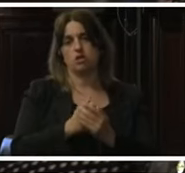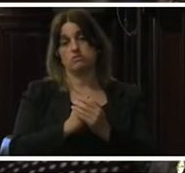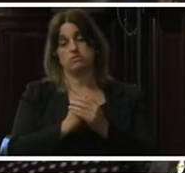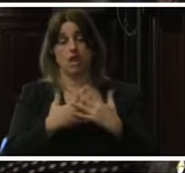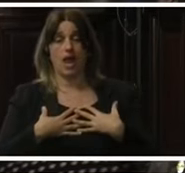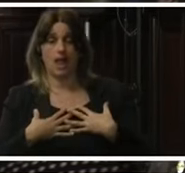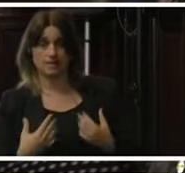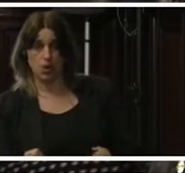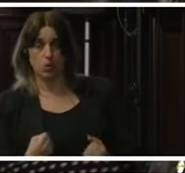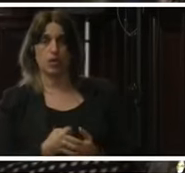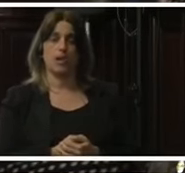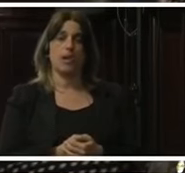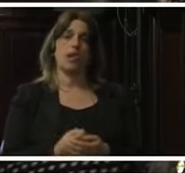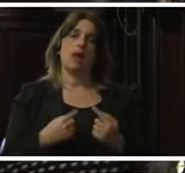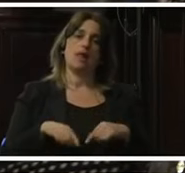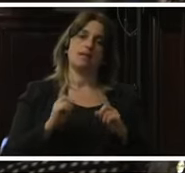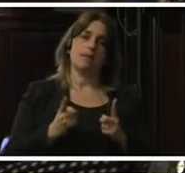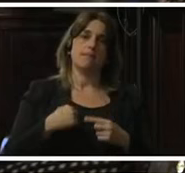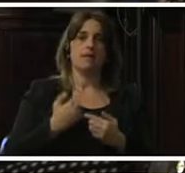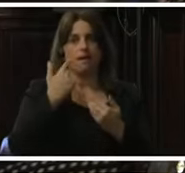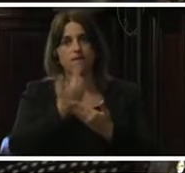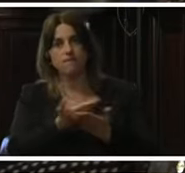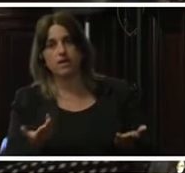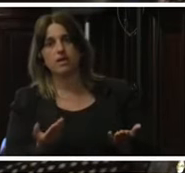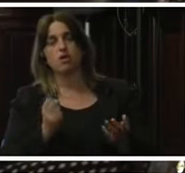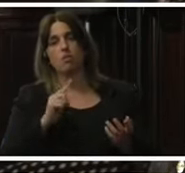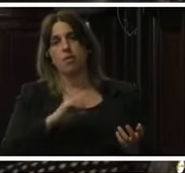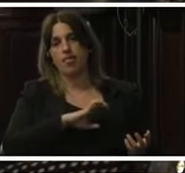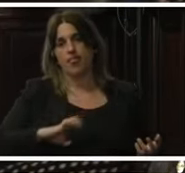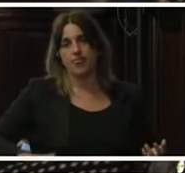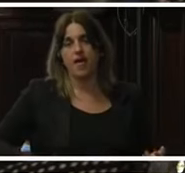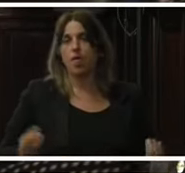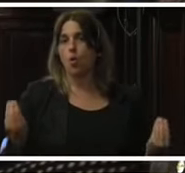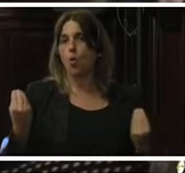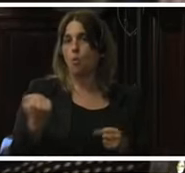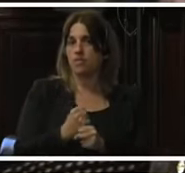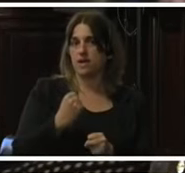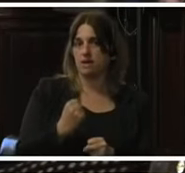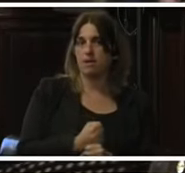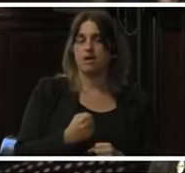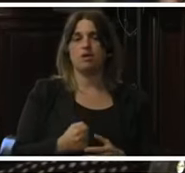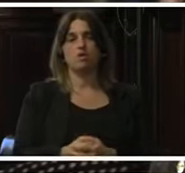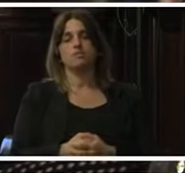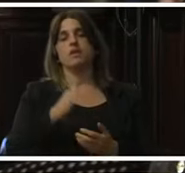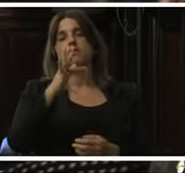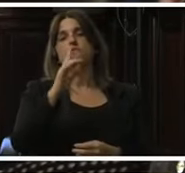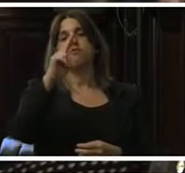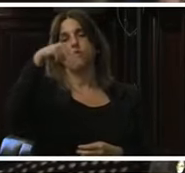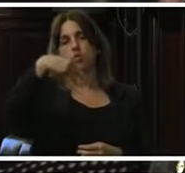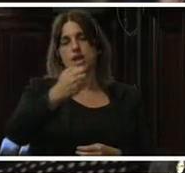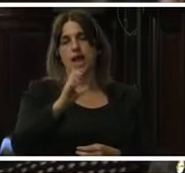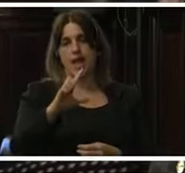também ouvir do estado como o trabalho da funai eu trabalho e das políticas